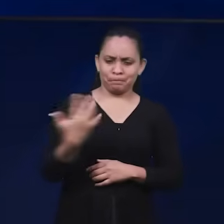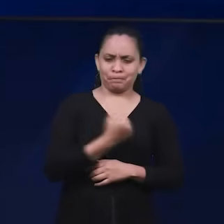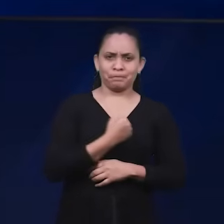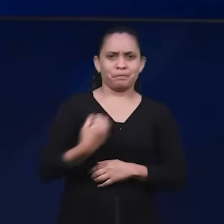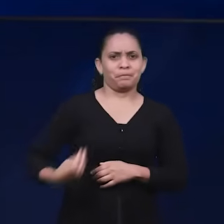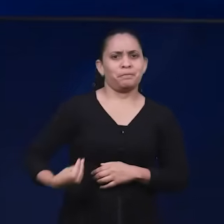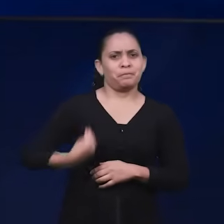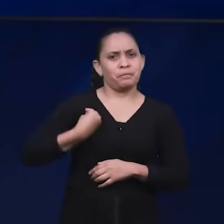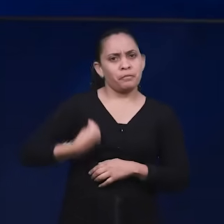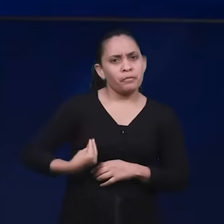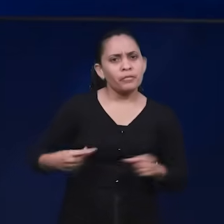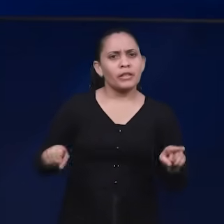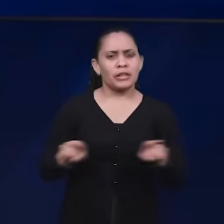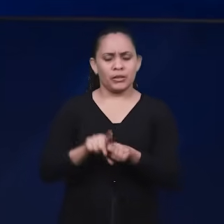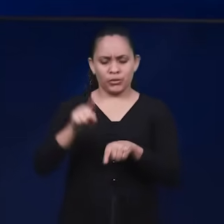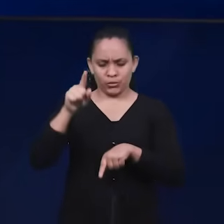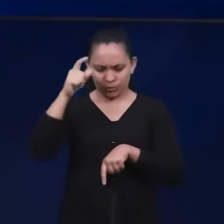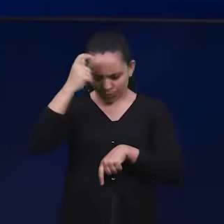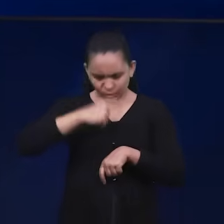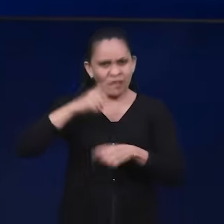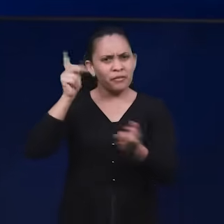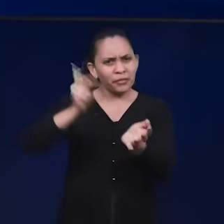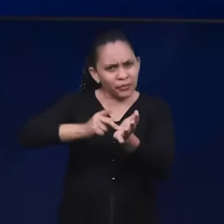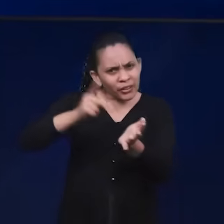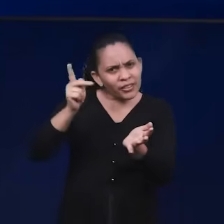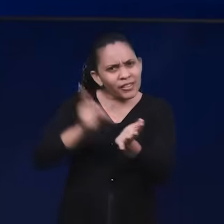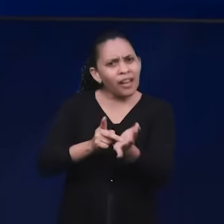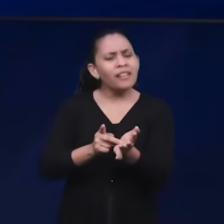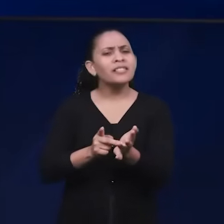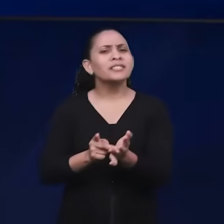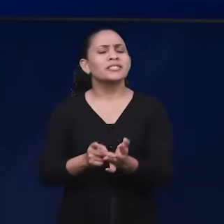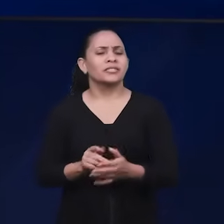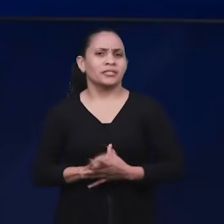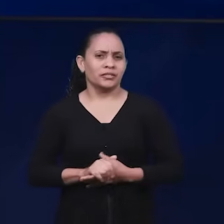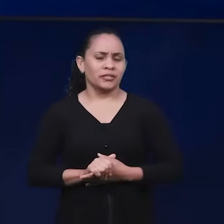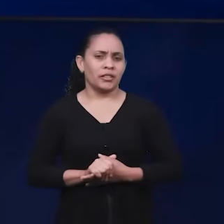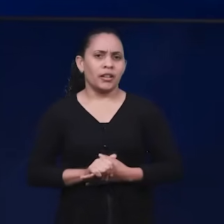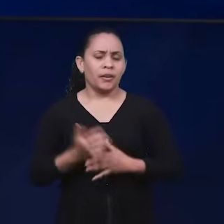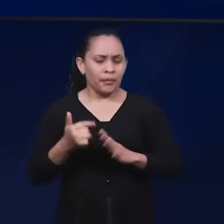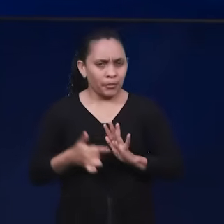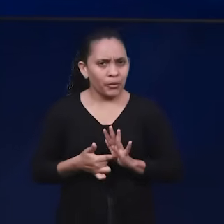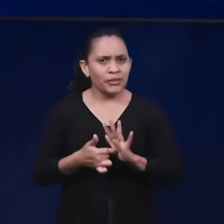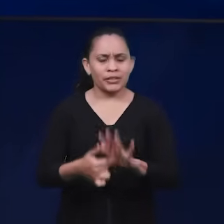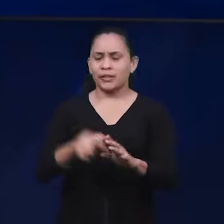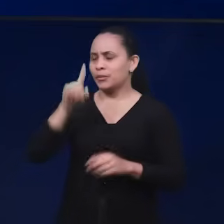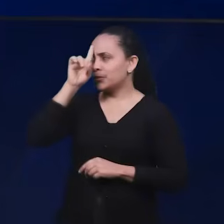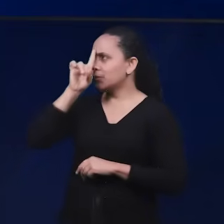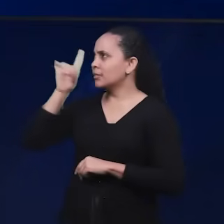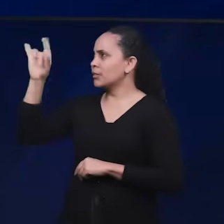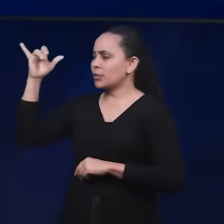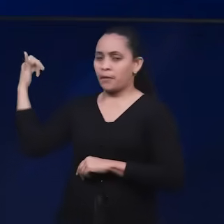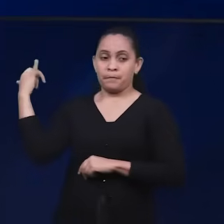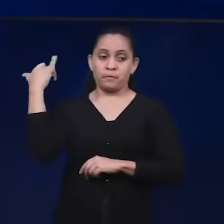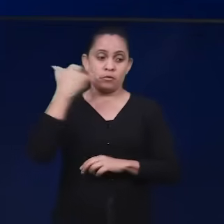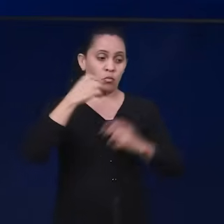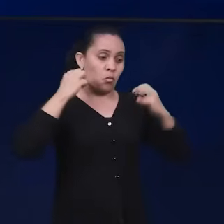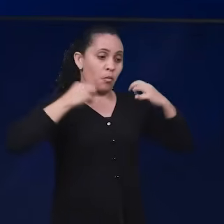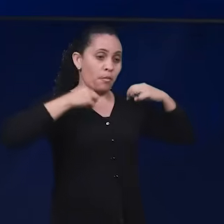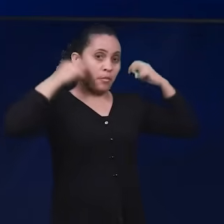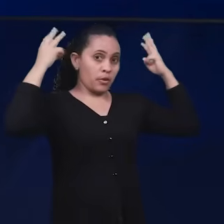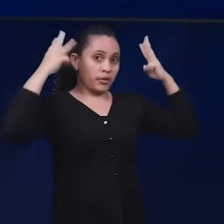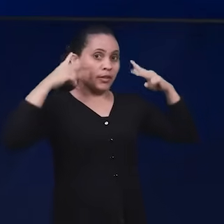o caminho, eu sou a verdade, eu sou a vida. Ele queria mostrar que aquele Deus que falou com